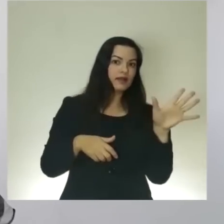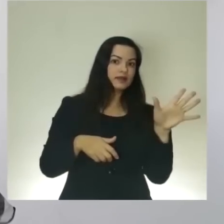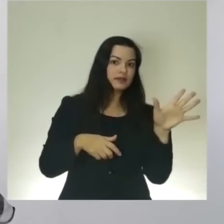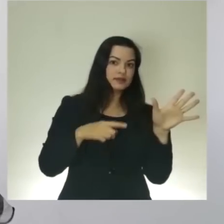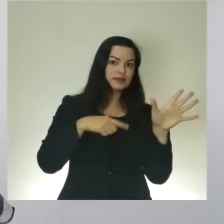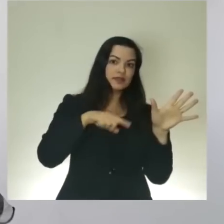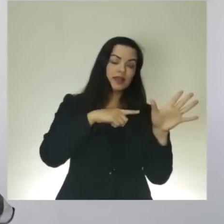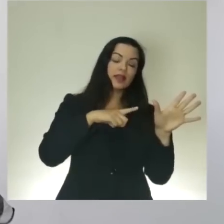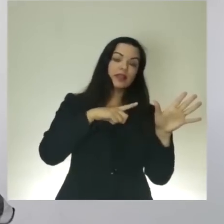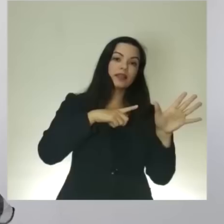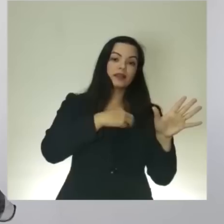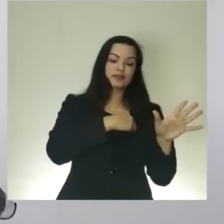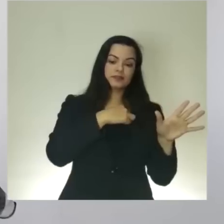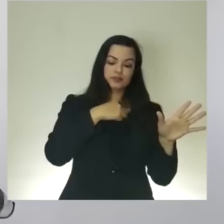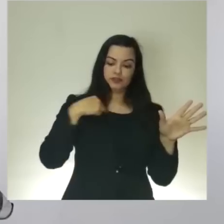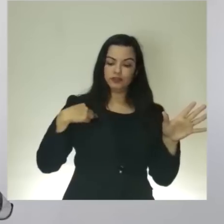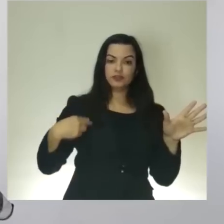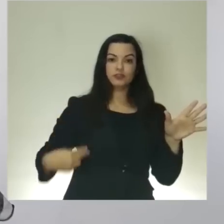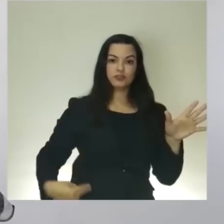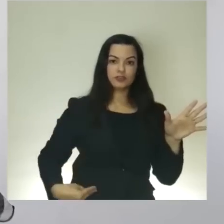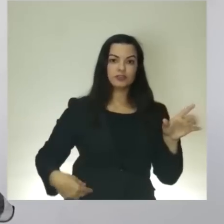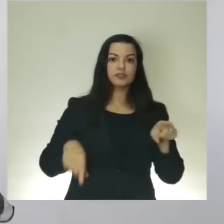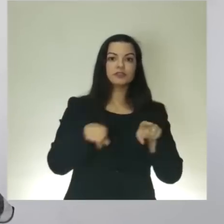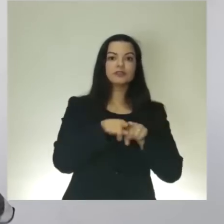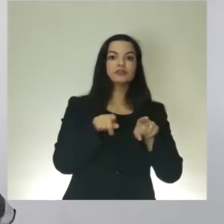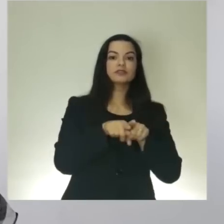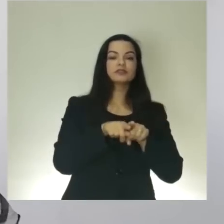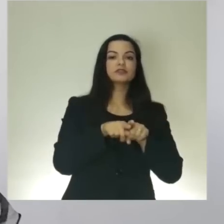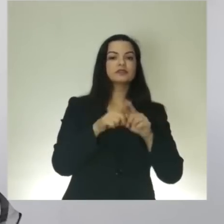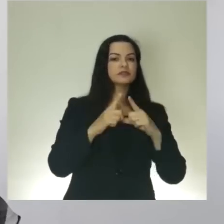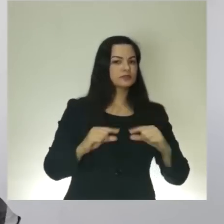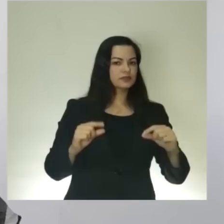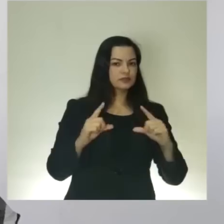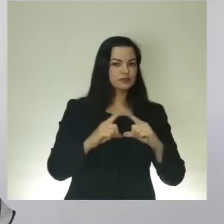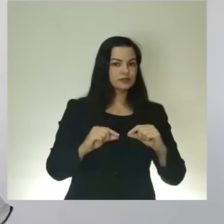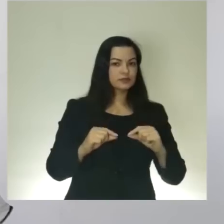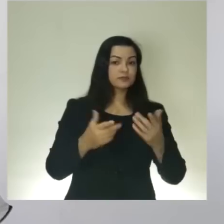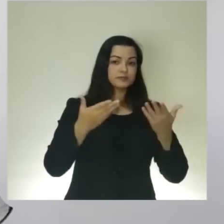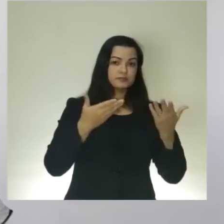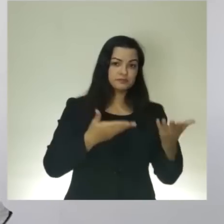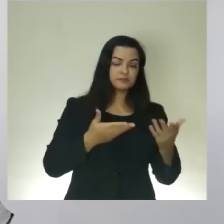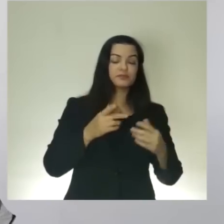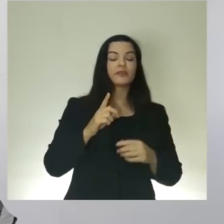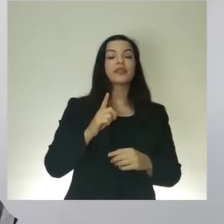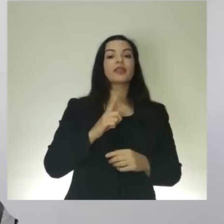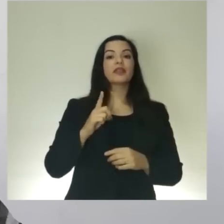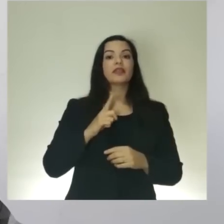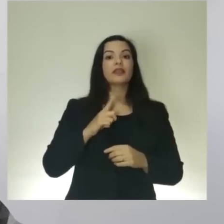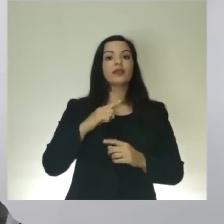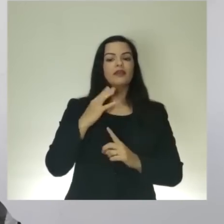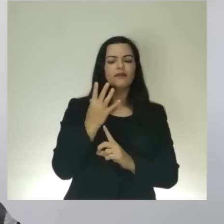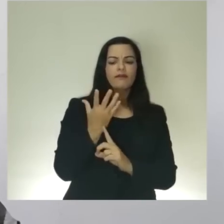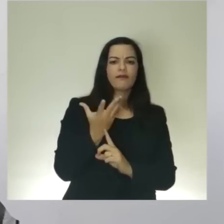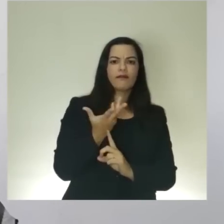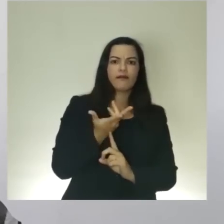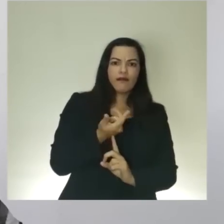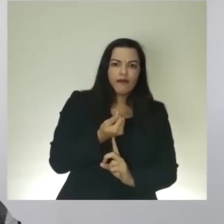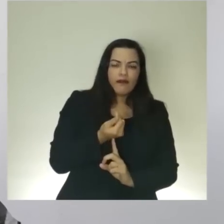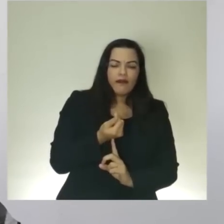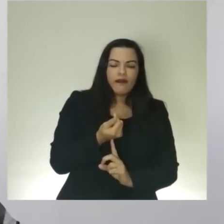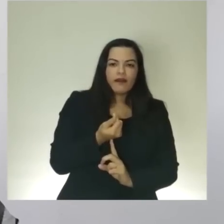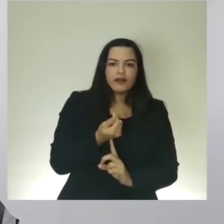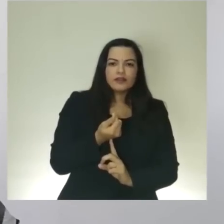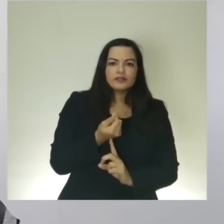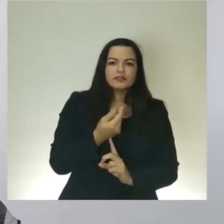China e o Japão. Aqui nessa região, existe uma arte muito comum desenvolvida